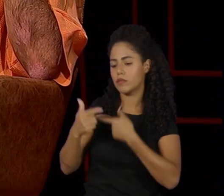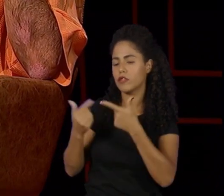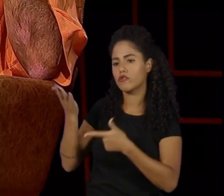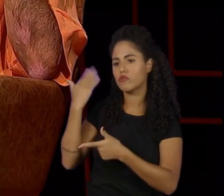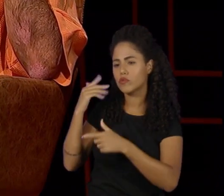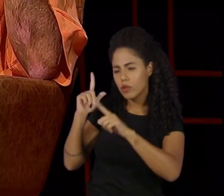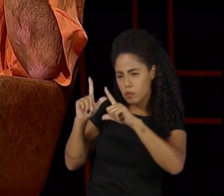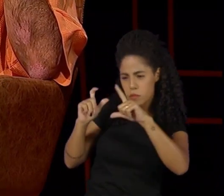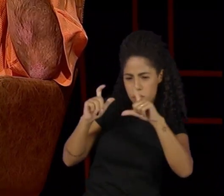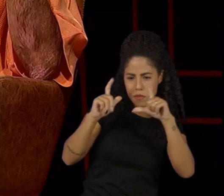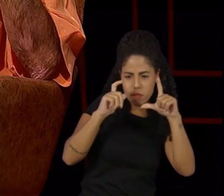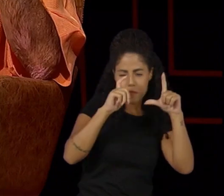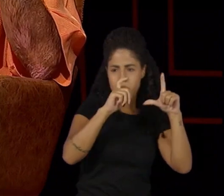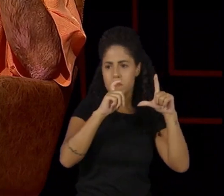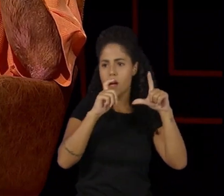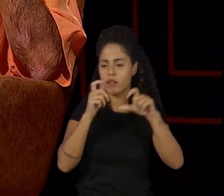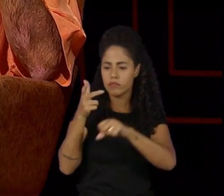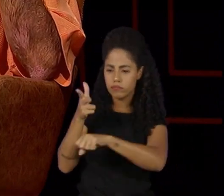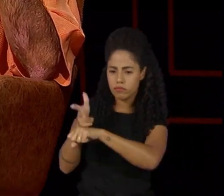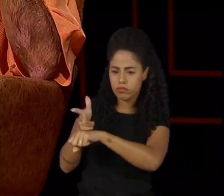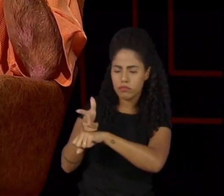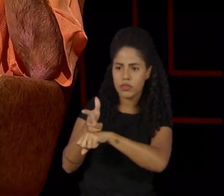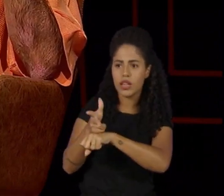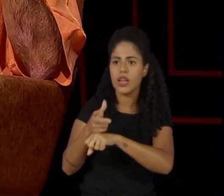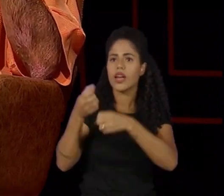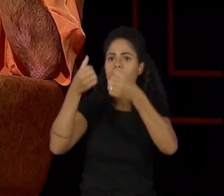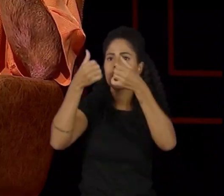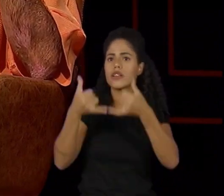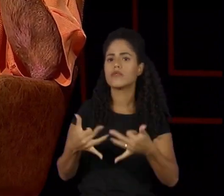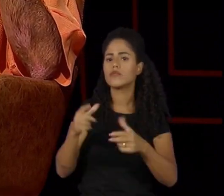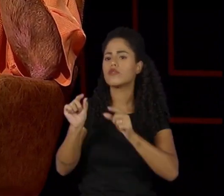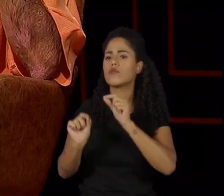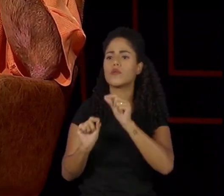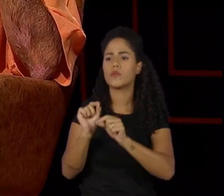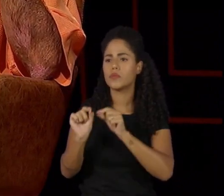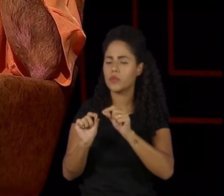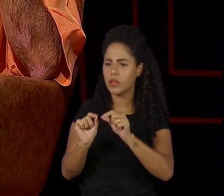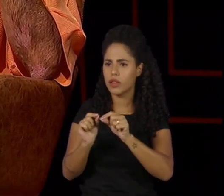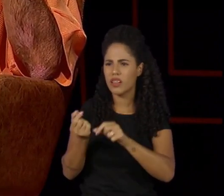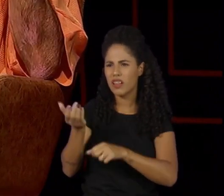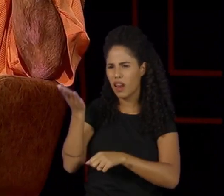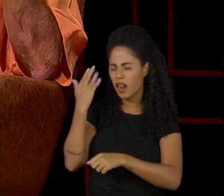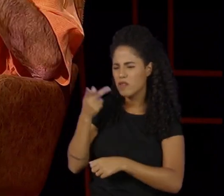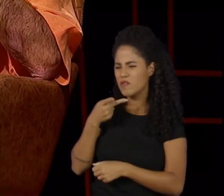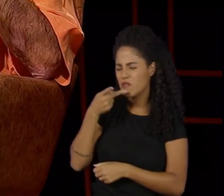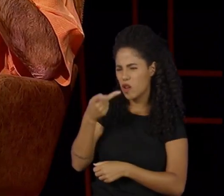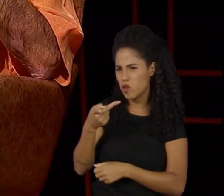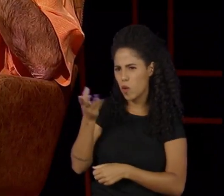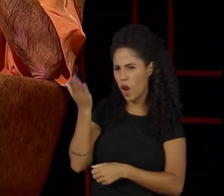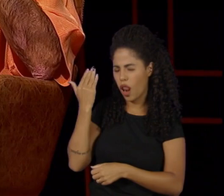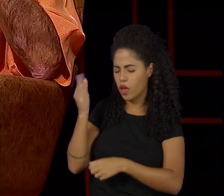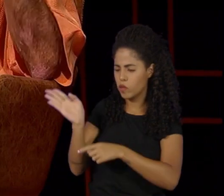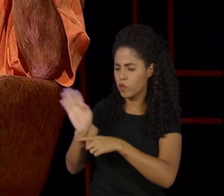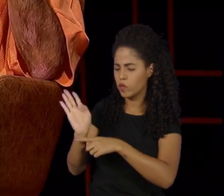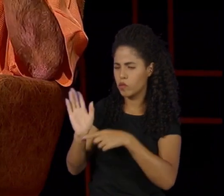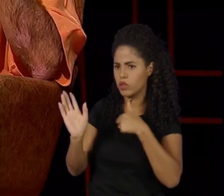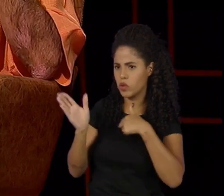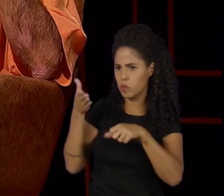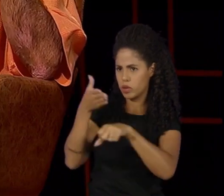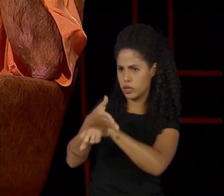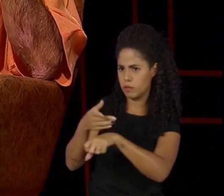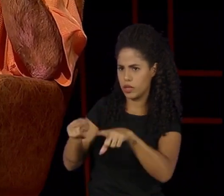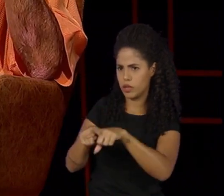sei se o Zé é vivo ainda. Mas ele estava falando uma vez, o Zé Medeiros, ele estava falando uma vez, num filme que eu fiz antes de